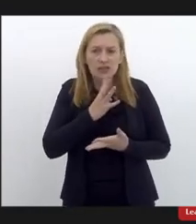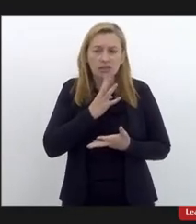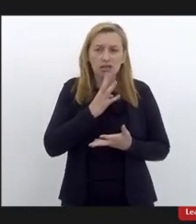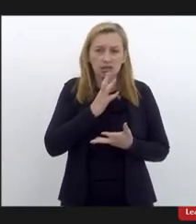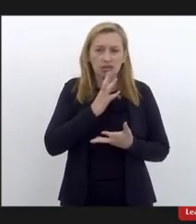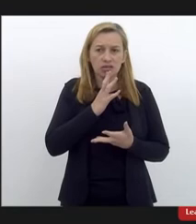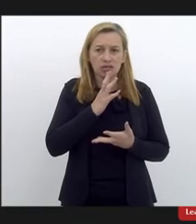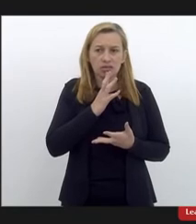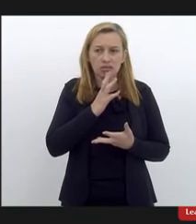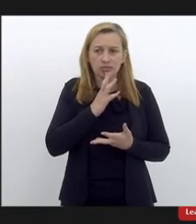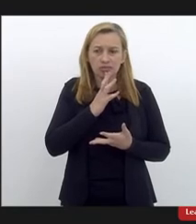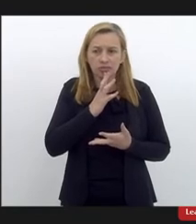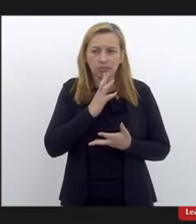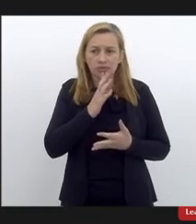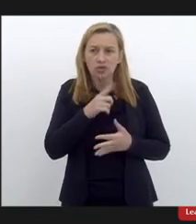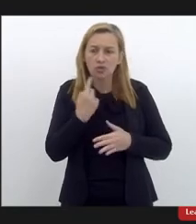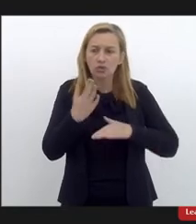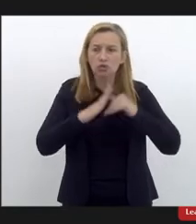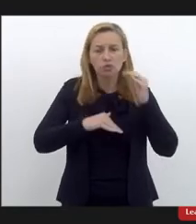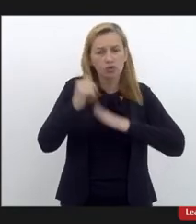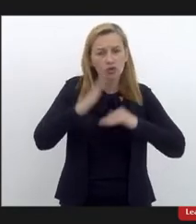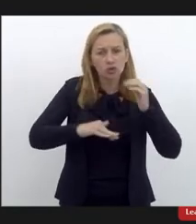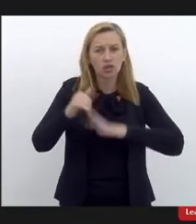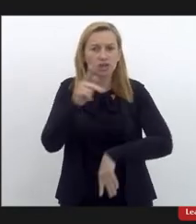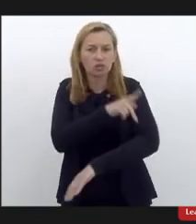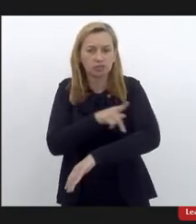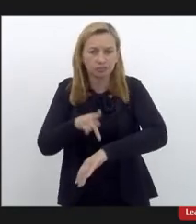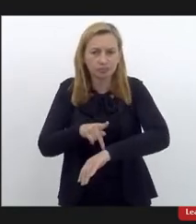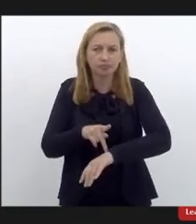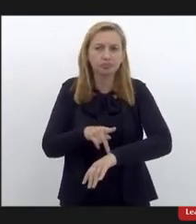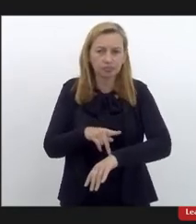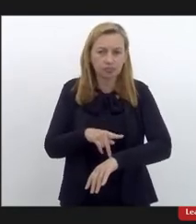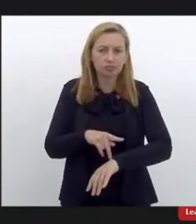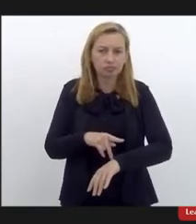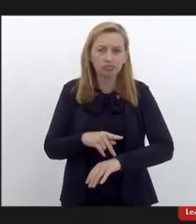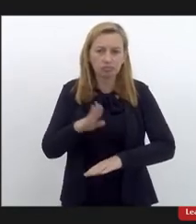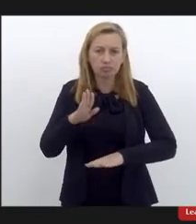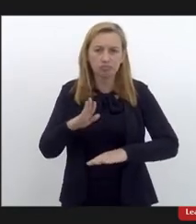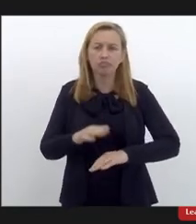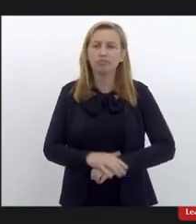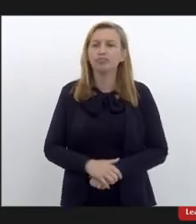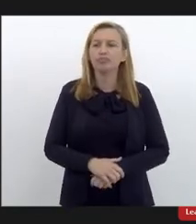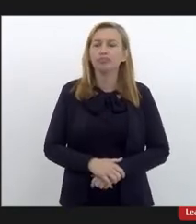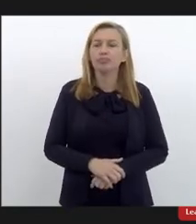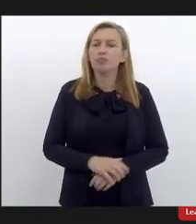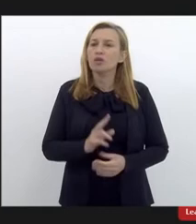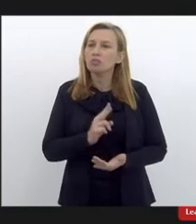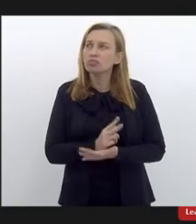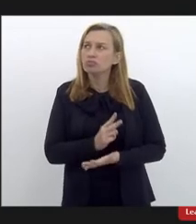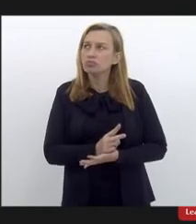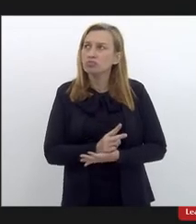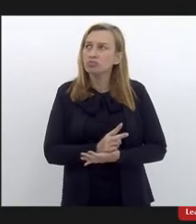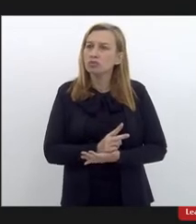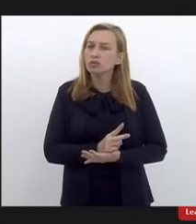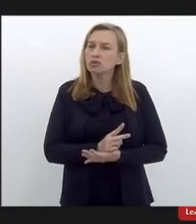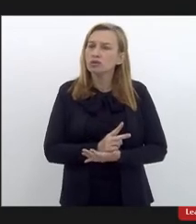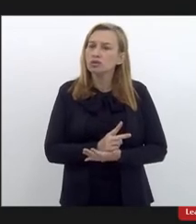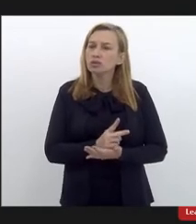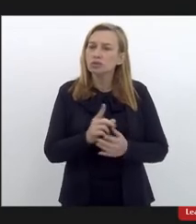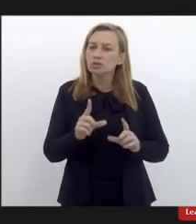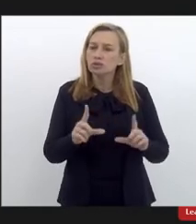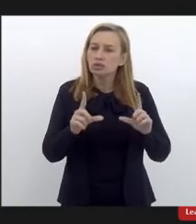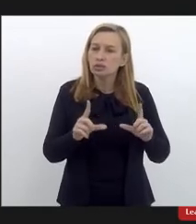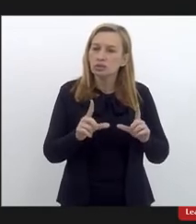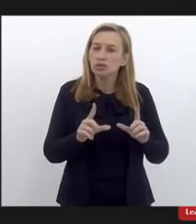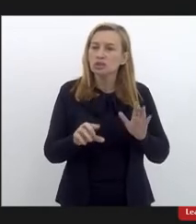docente da nossa função de pedagogo, da nossa carreira, da nossa profissão. Né? Apesar dele ser muito explícito na Lei